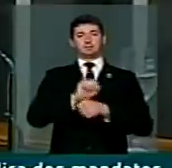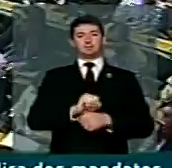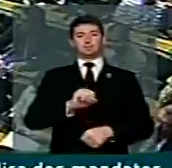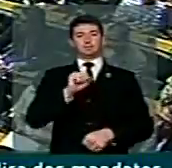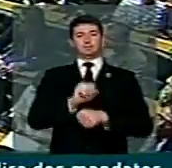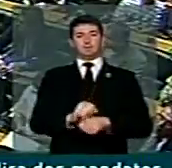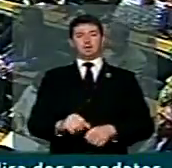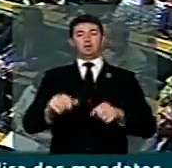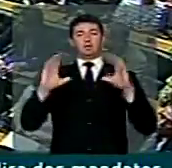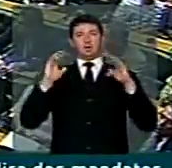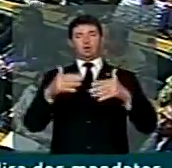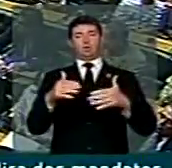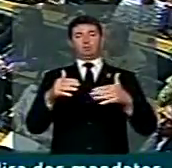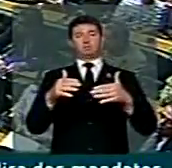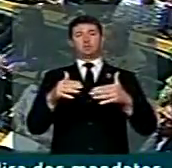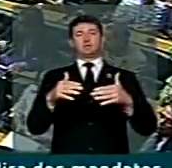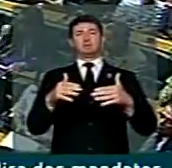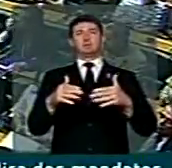da Comissão